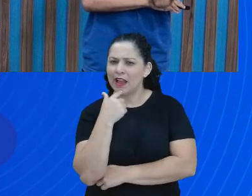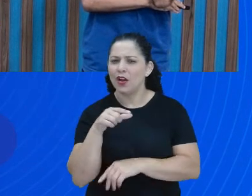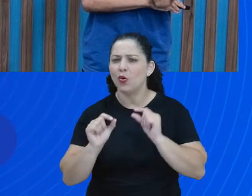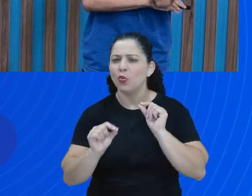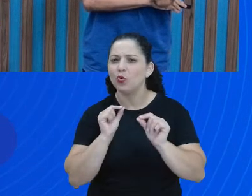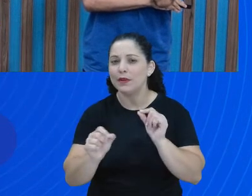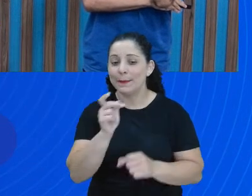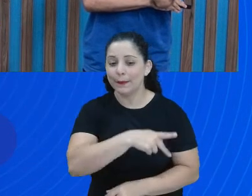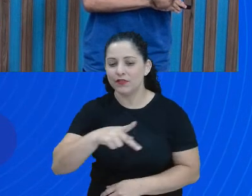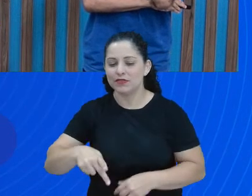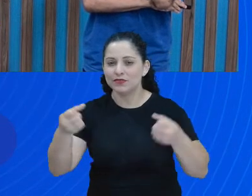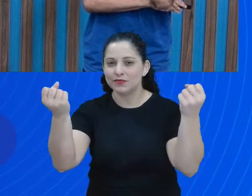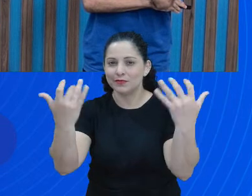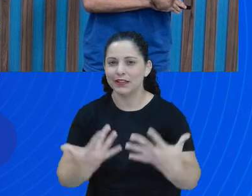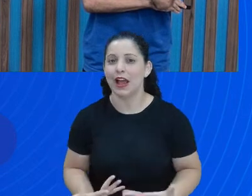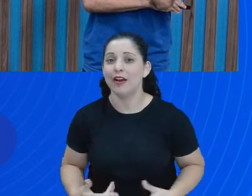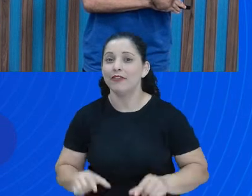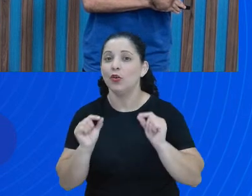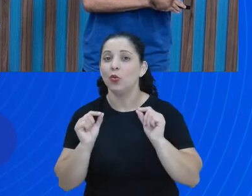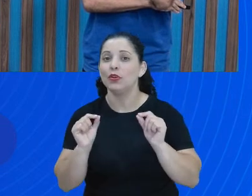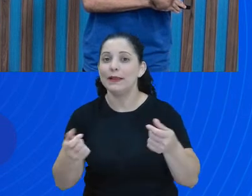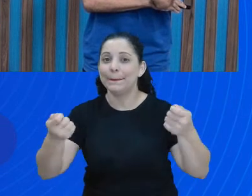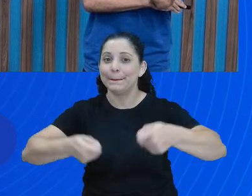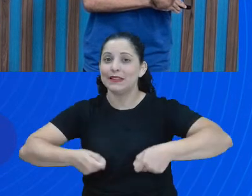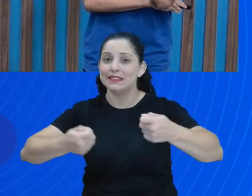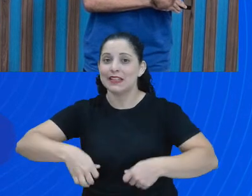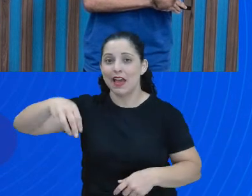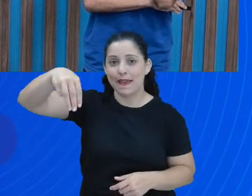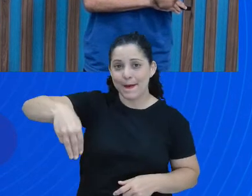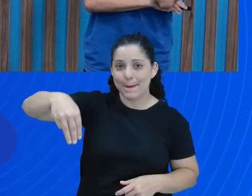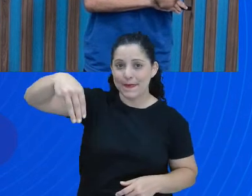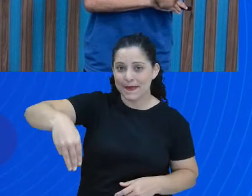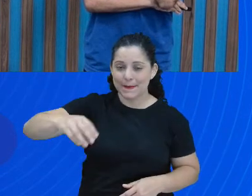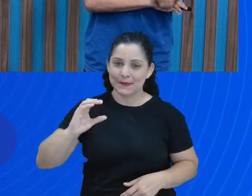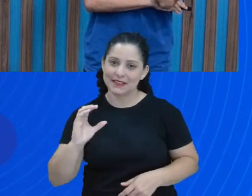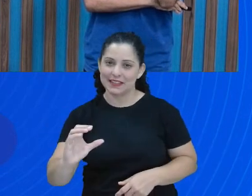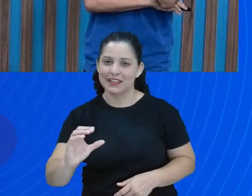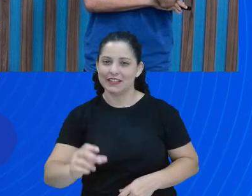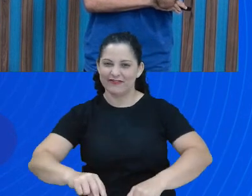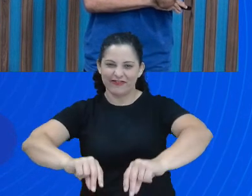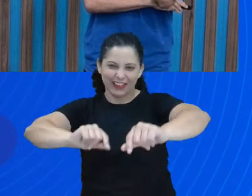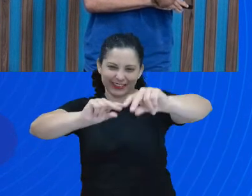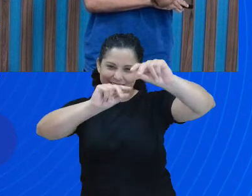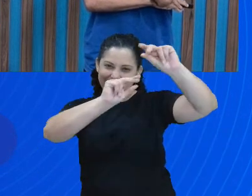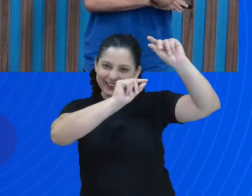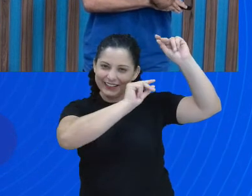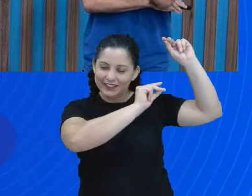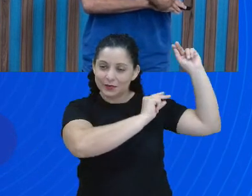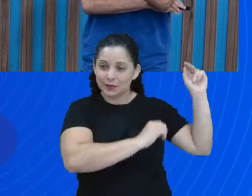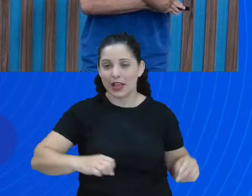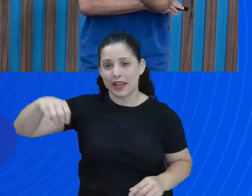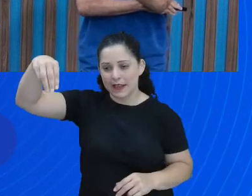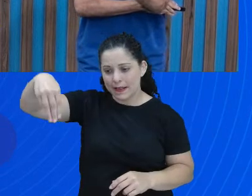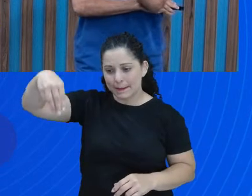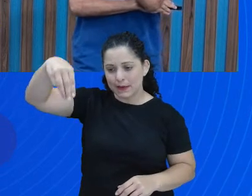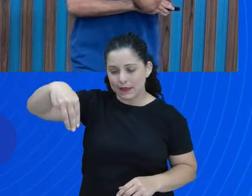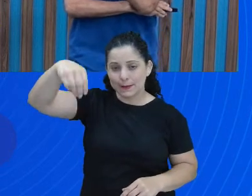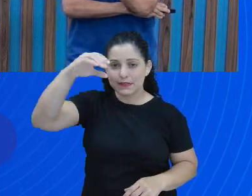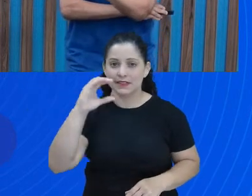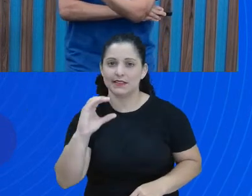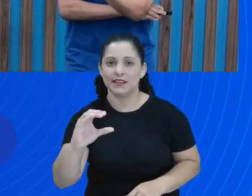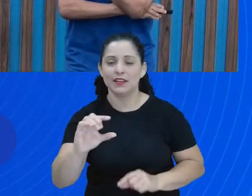tia, dizia lá que tem que tirar o MMC. Eita, faz tempo isso, hein? MMC significa